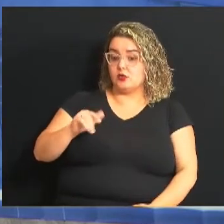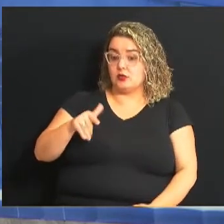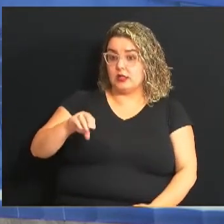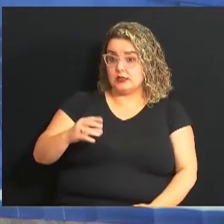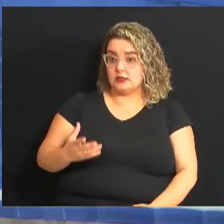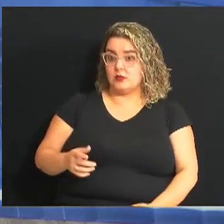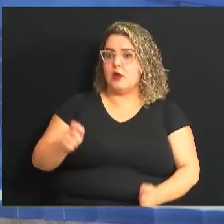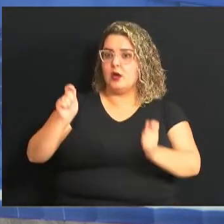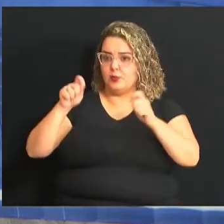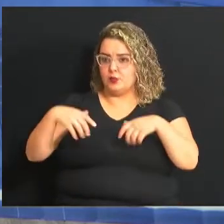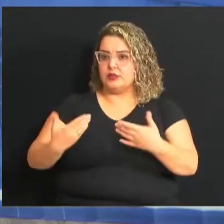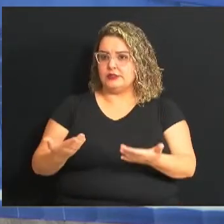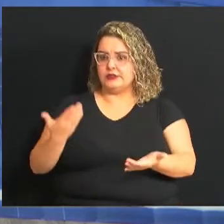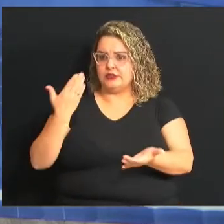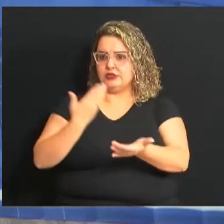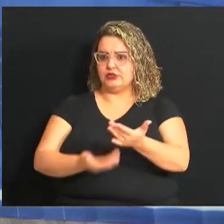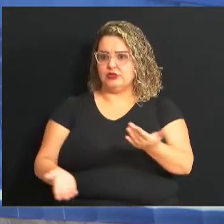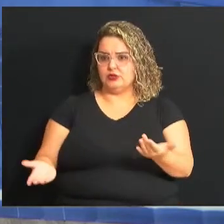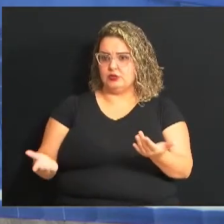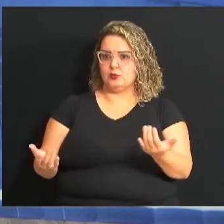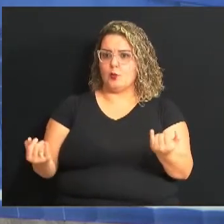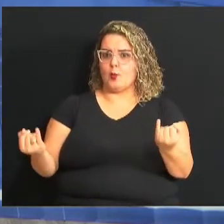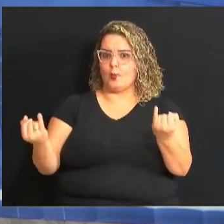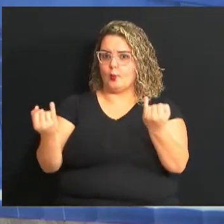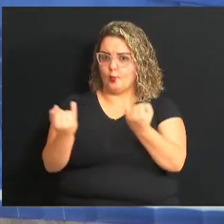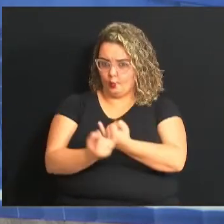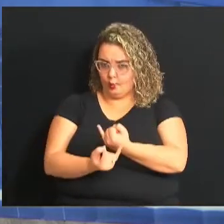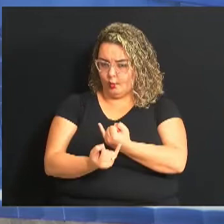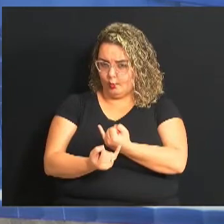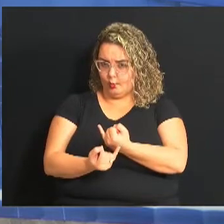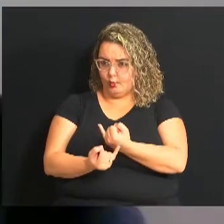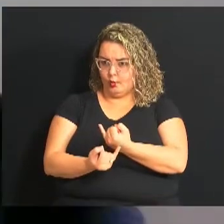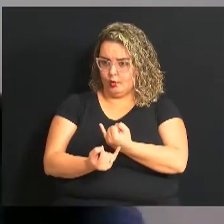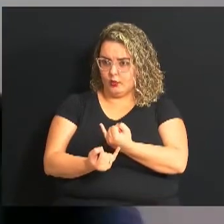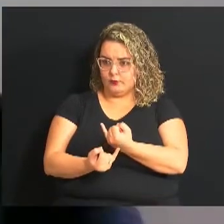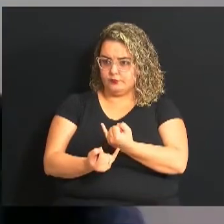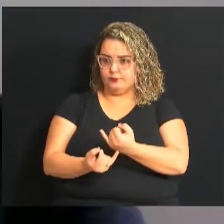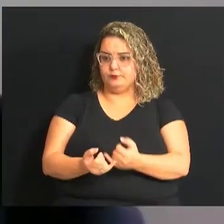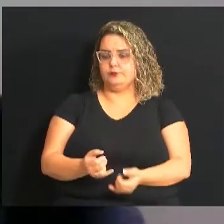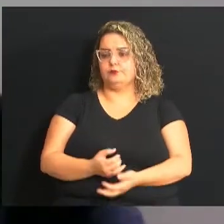sim perder aí vários quilos?